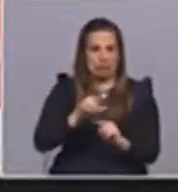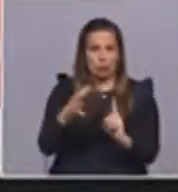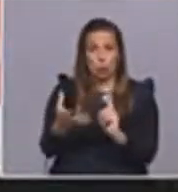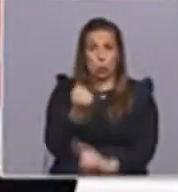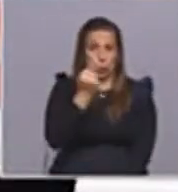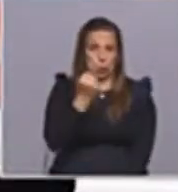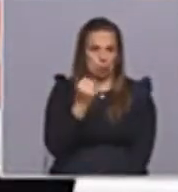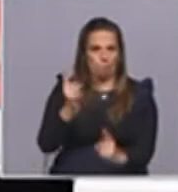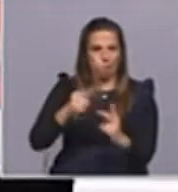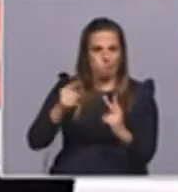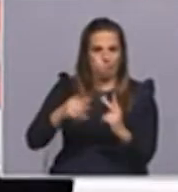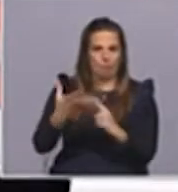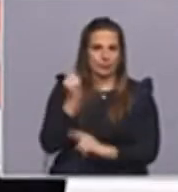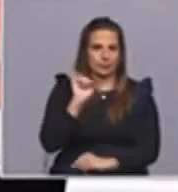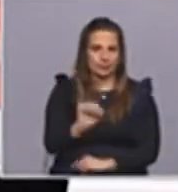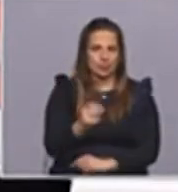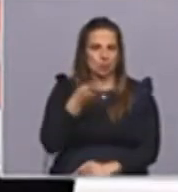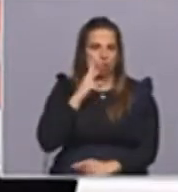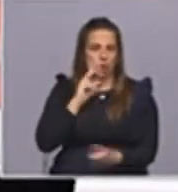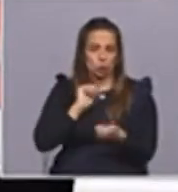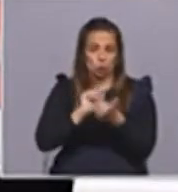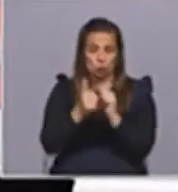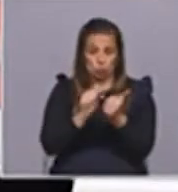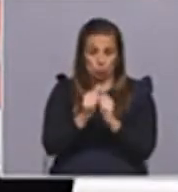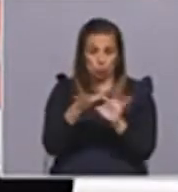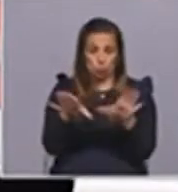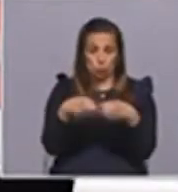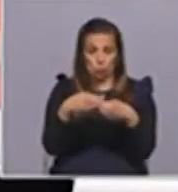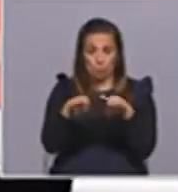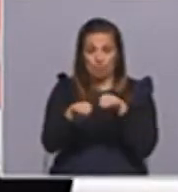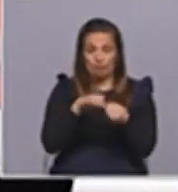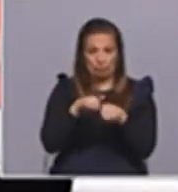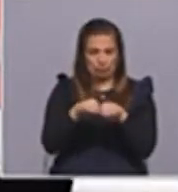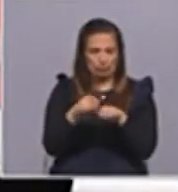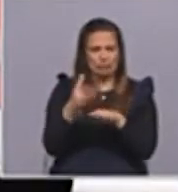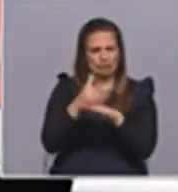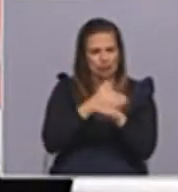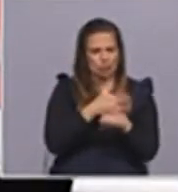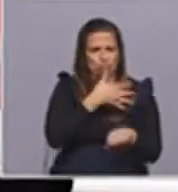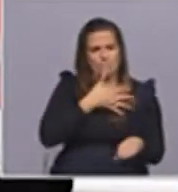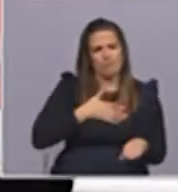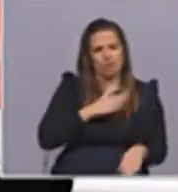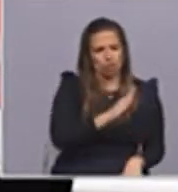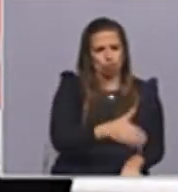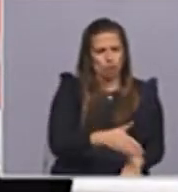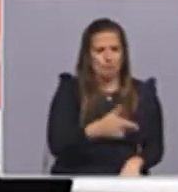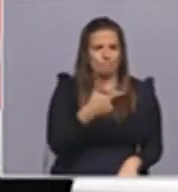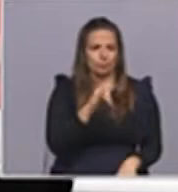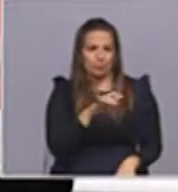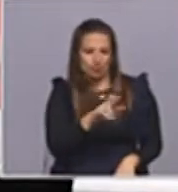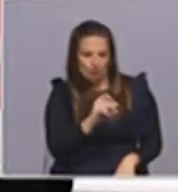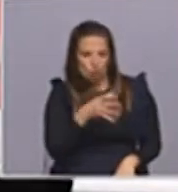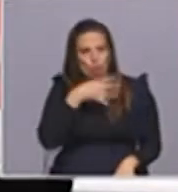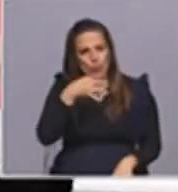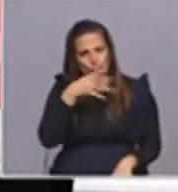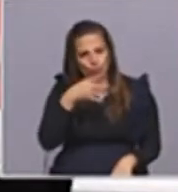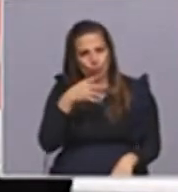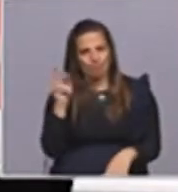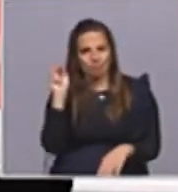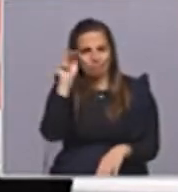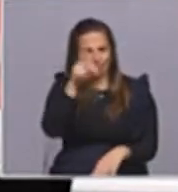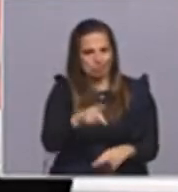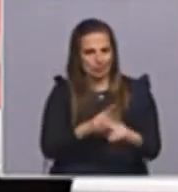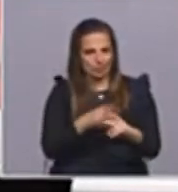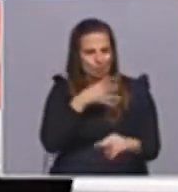da carreira. O diretor desportivo da equipa italiana que passou pelo Benfica, Tiago Pinto, já comentou a chegada do técnico à